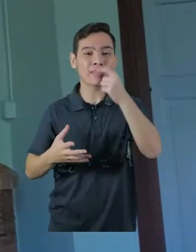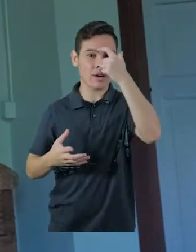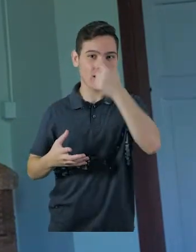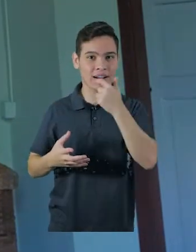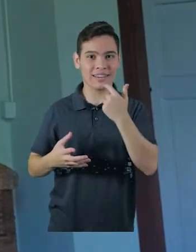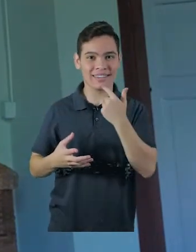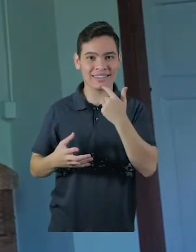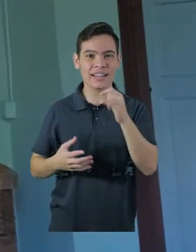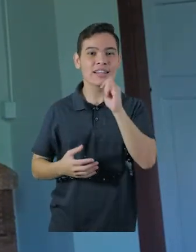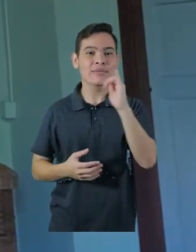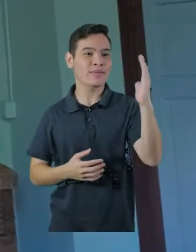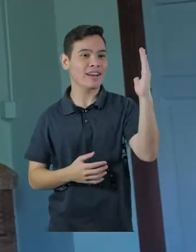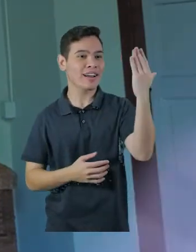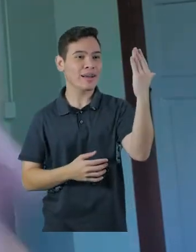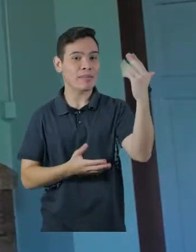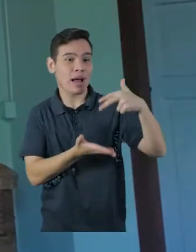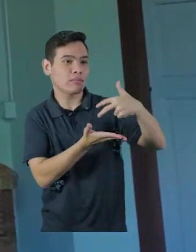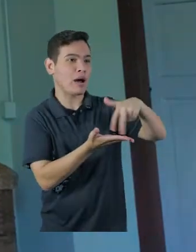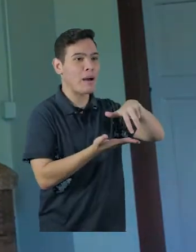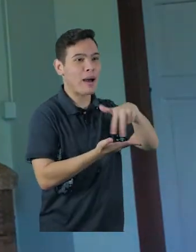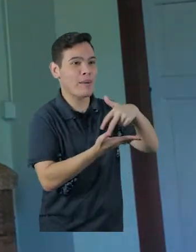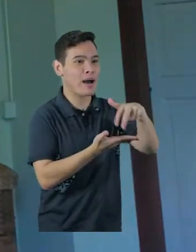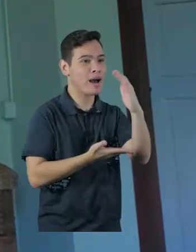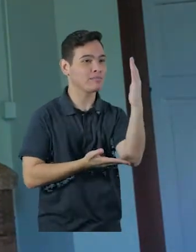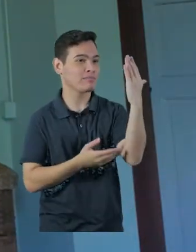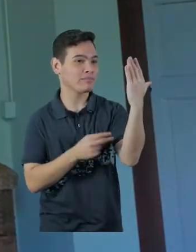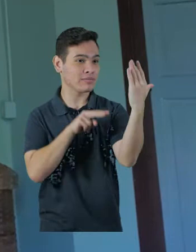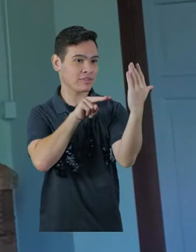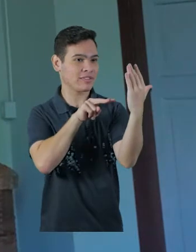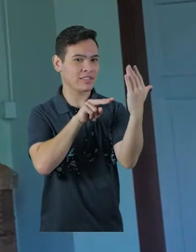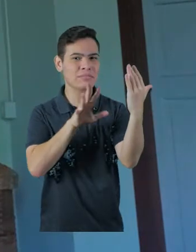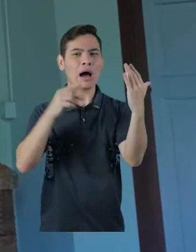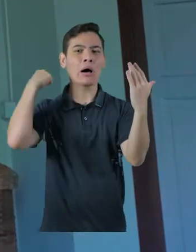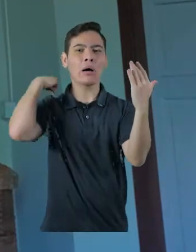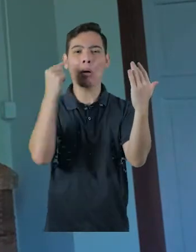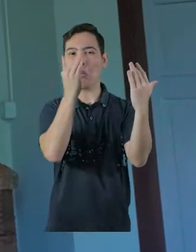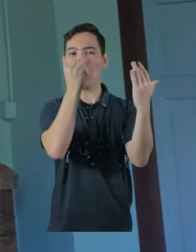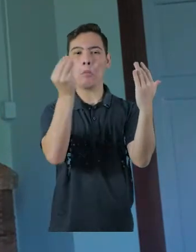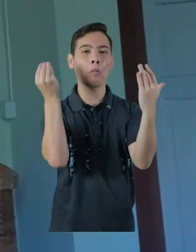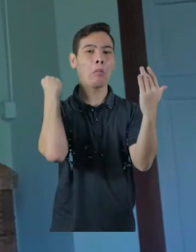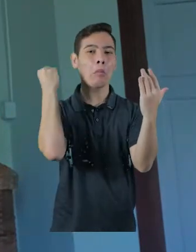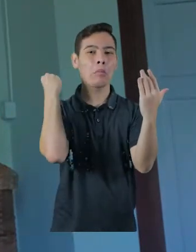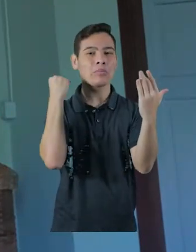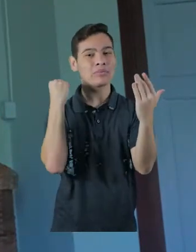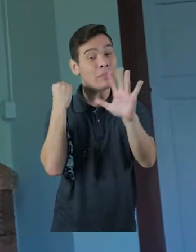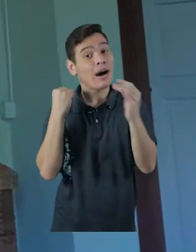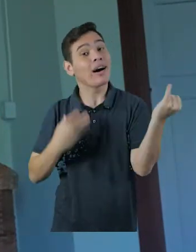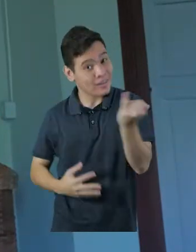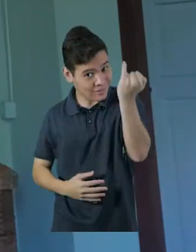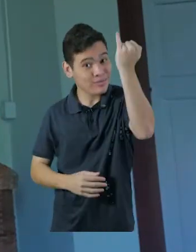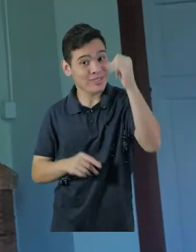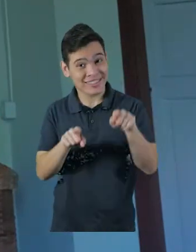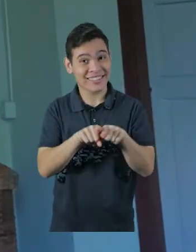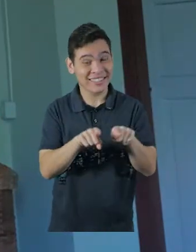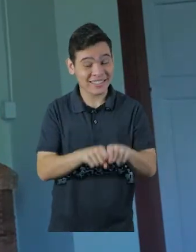e muitas vezes dança olhando no espelho, focando na frente, tudo mais, né? Pelo menos na tradição